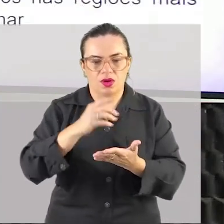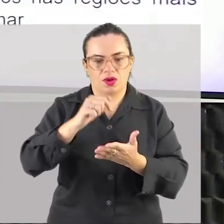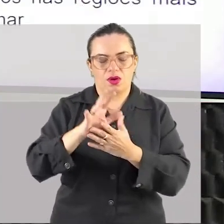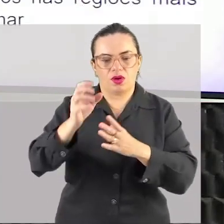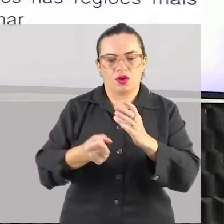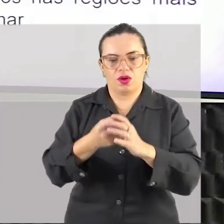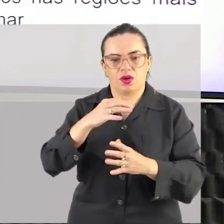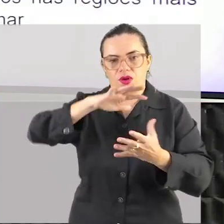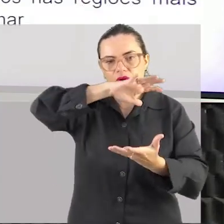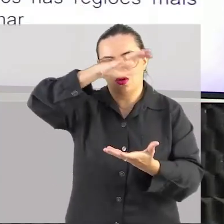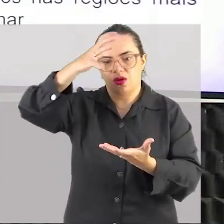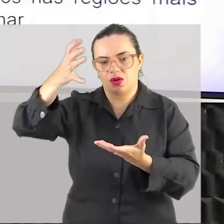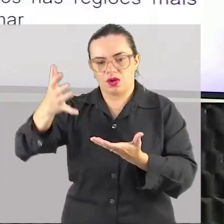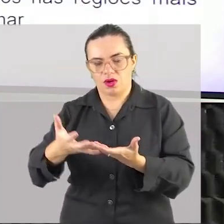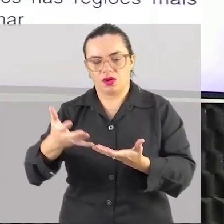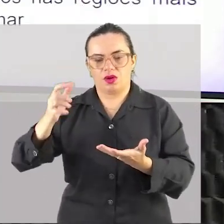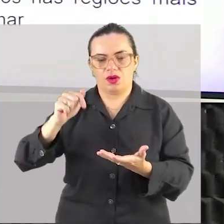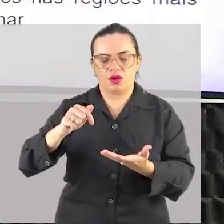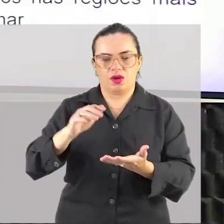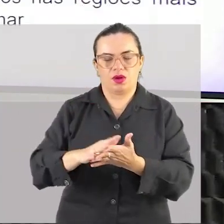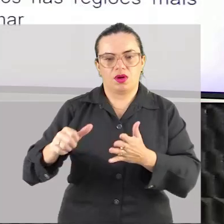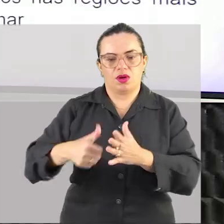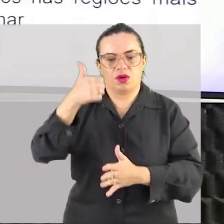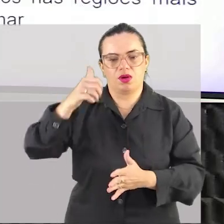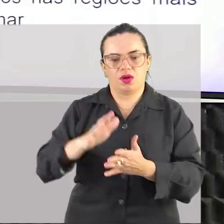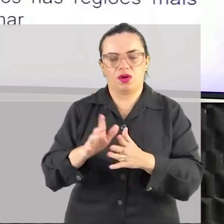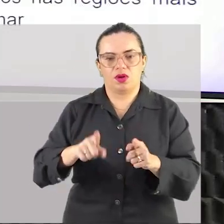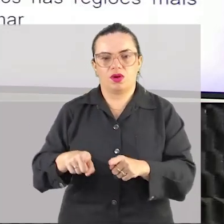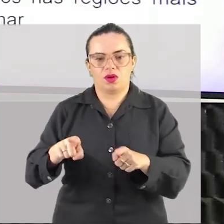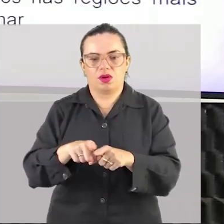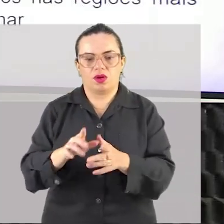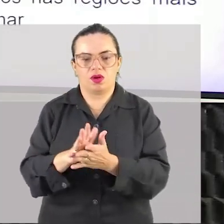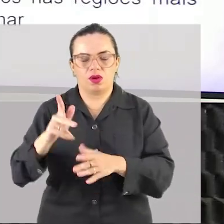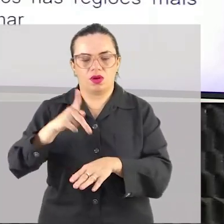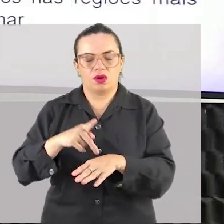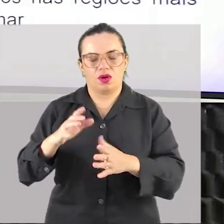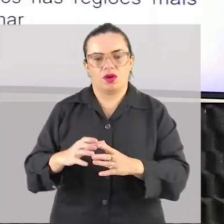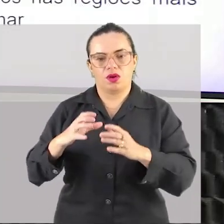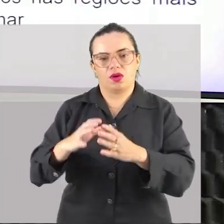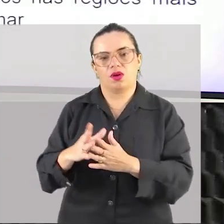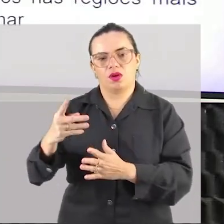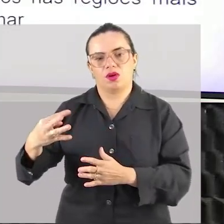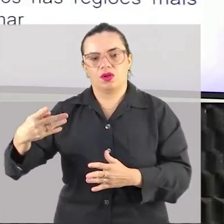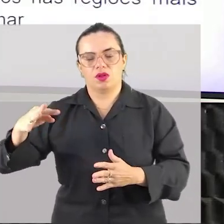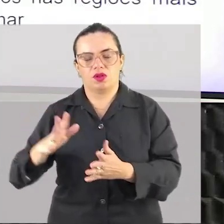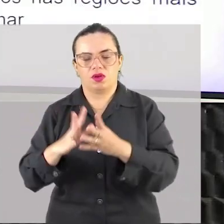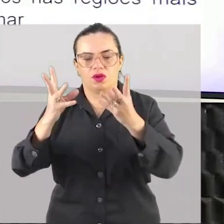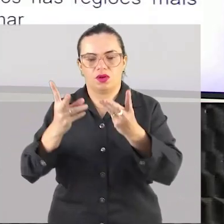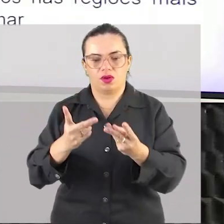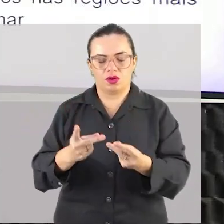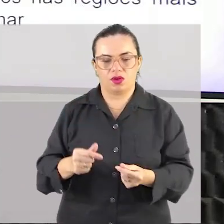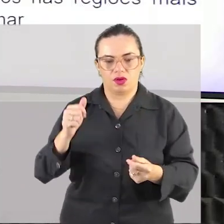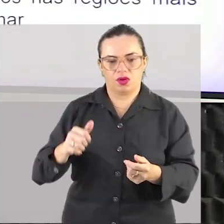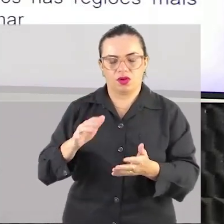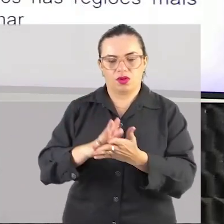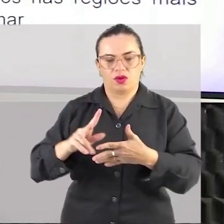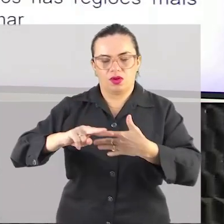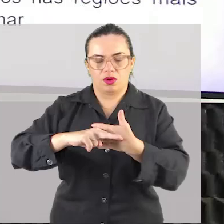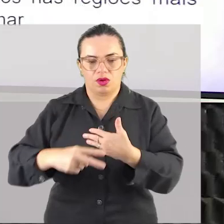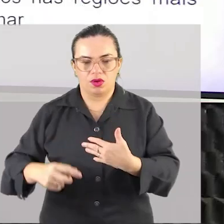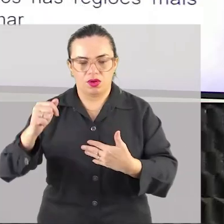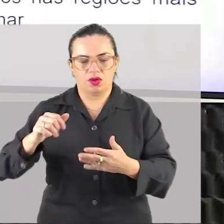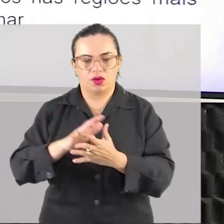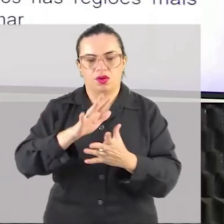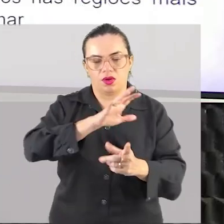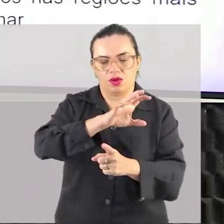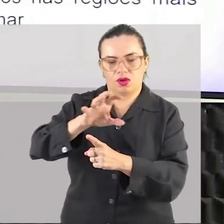forma a primeira camada rochosa. Eu tenho as rochas sedimentares, que vem da decomposição das outras rochas por efeito